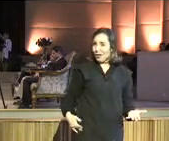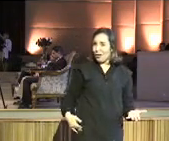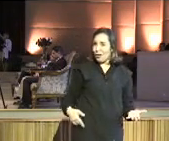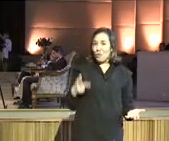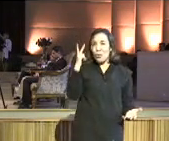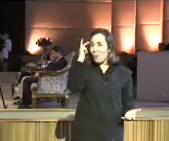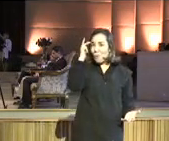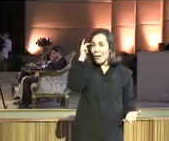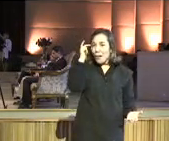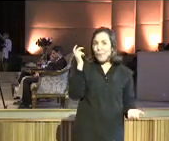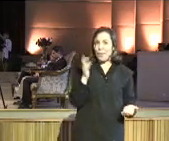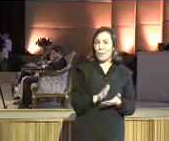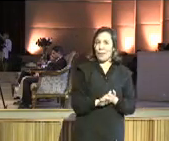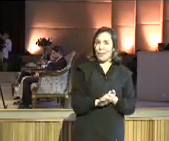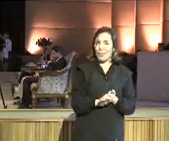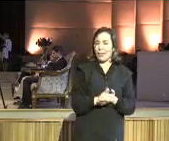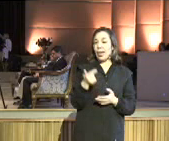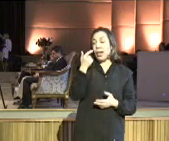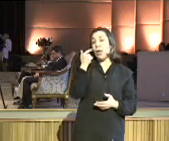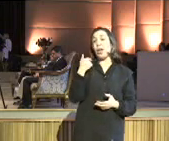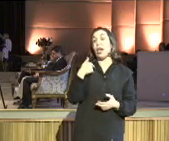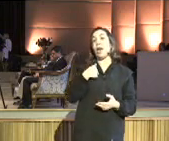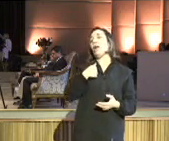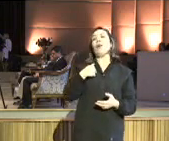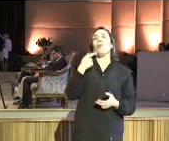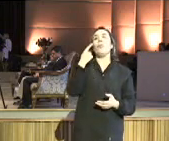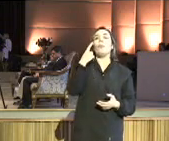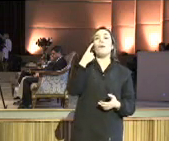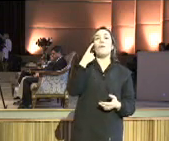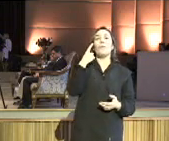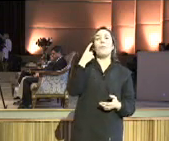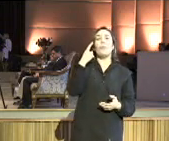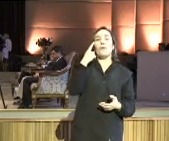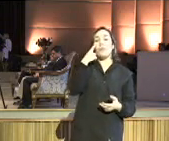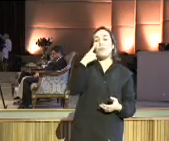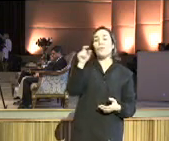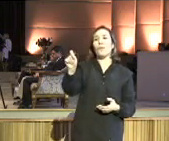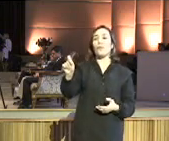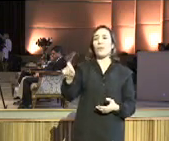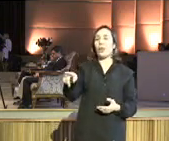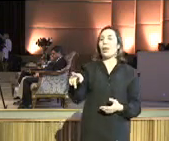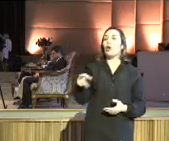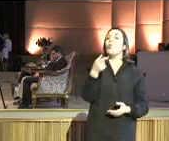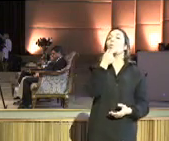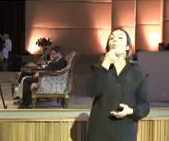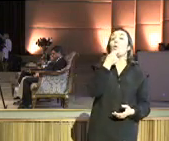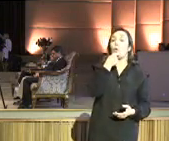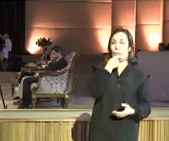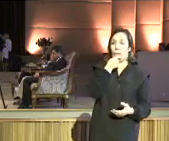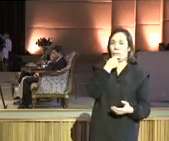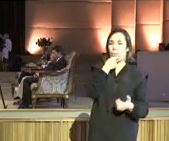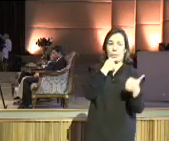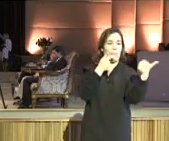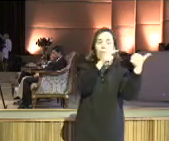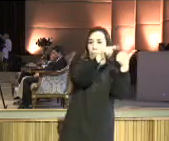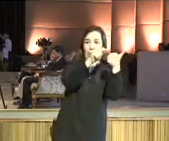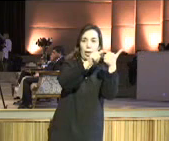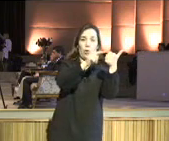Eu vi uma cena estranha, alguém empurrando o velho governador para sair na direção do novo.